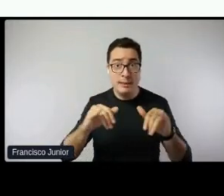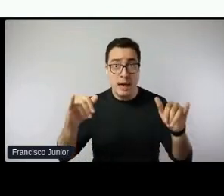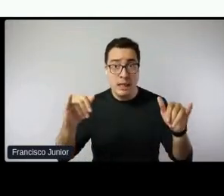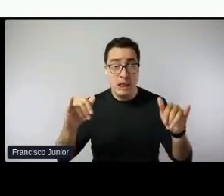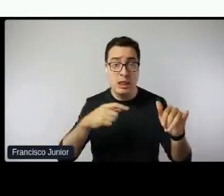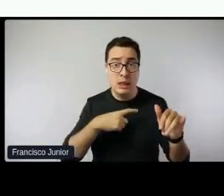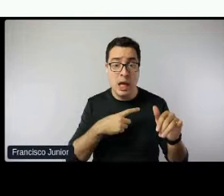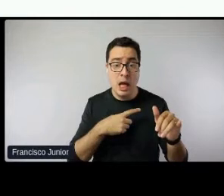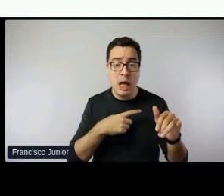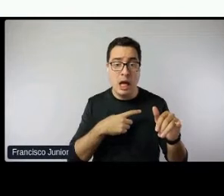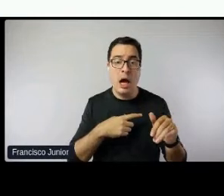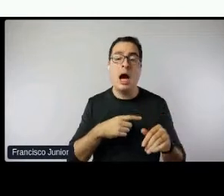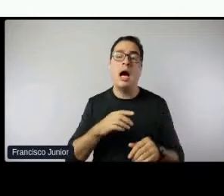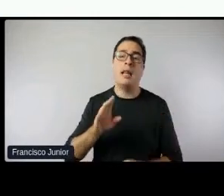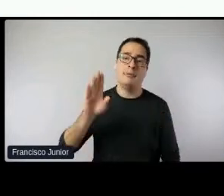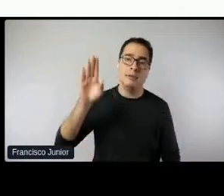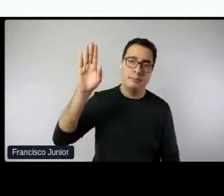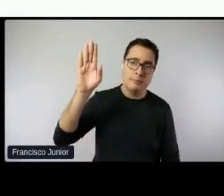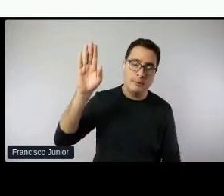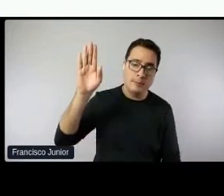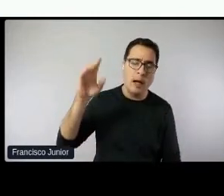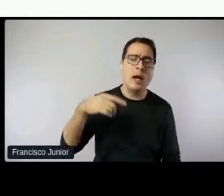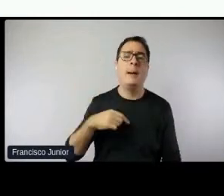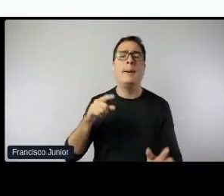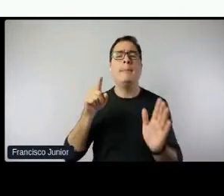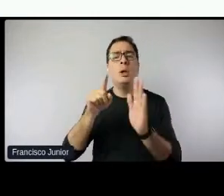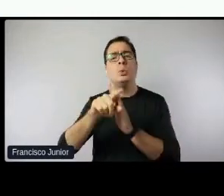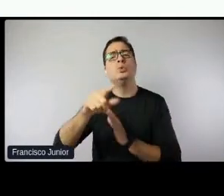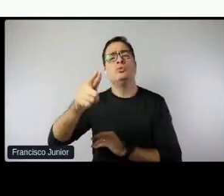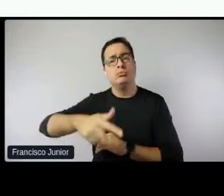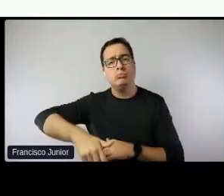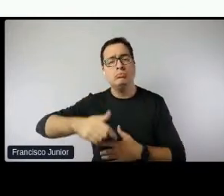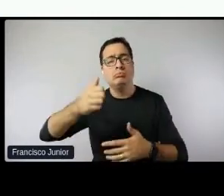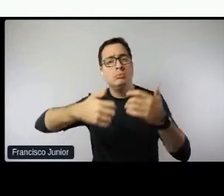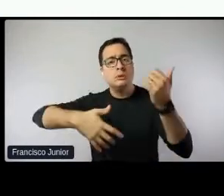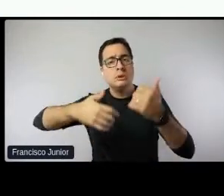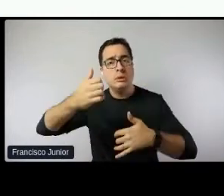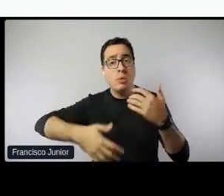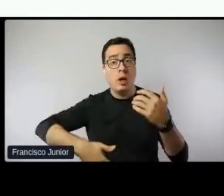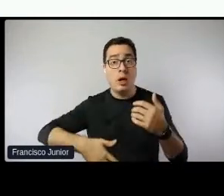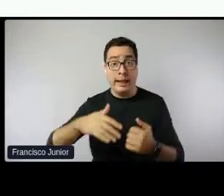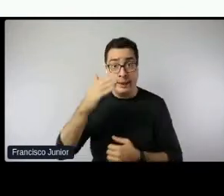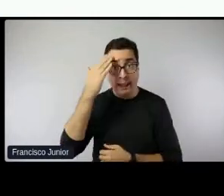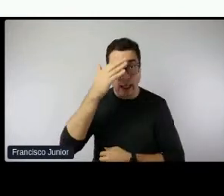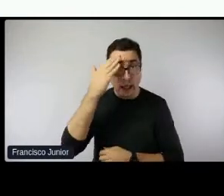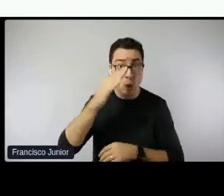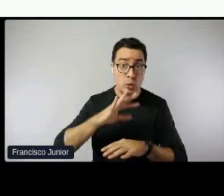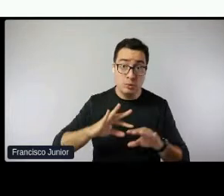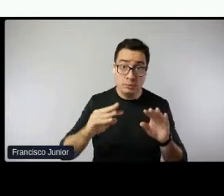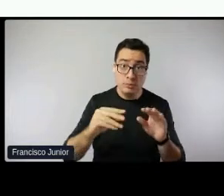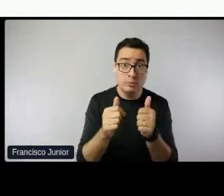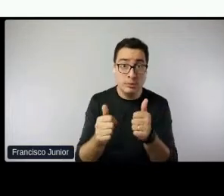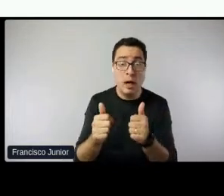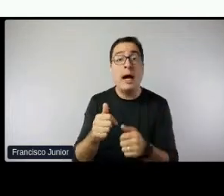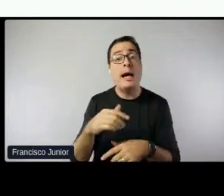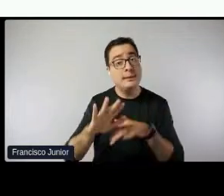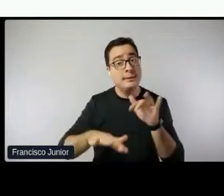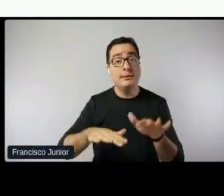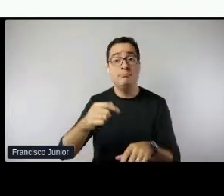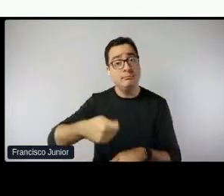passada, a gente levanta a mão, eu pergunto, reforço, né? Se todo mundo entendeu, e muitas vezes eu repito,